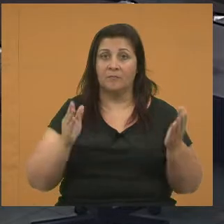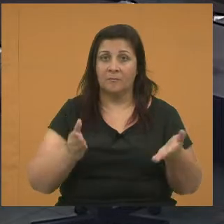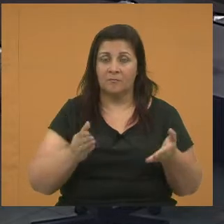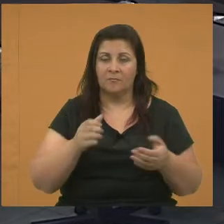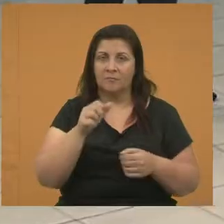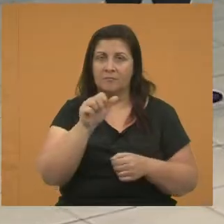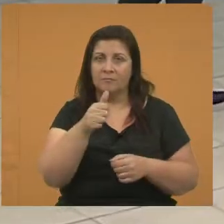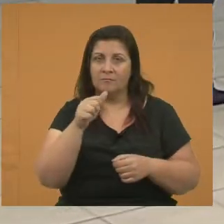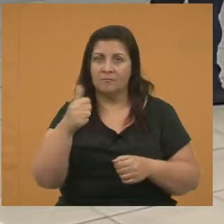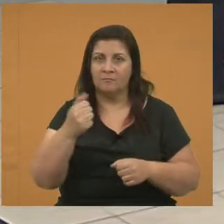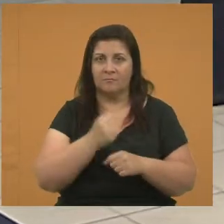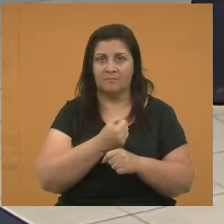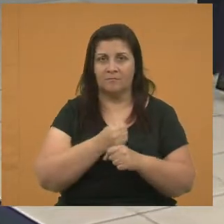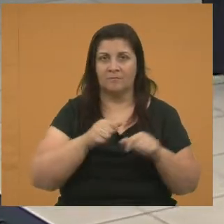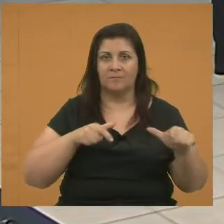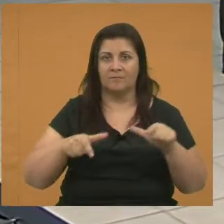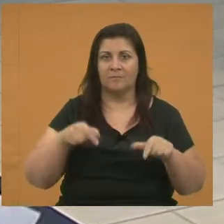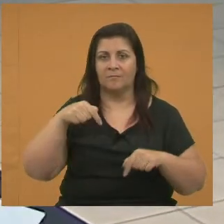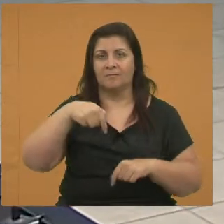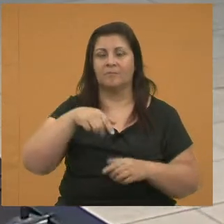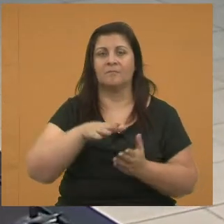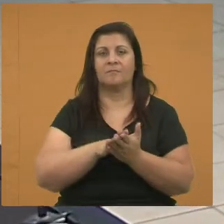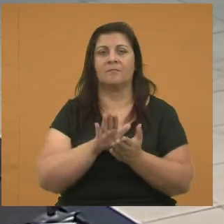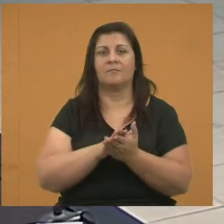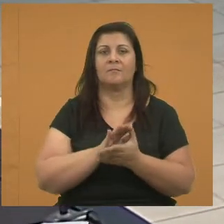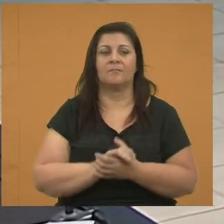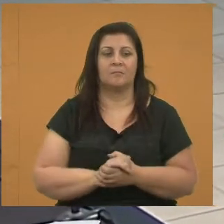de atividades no município.